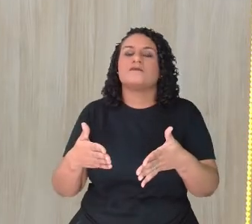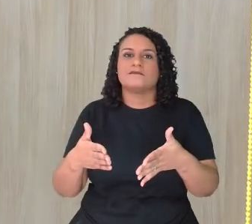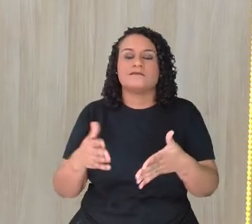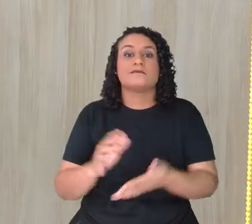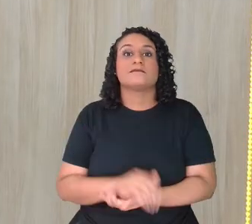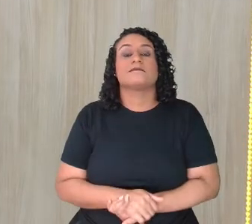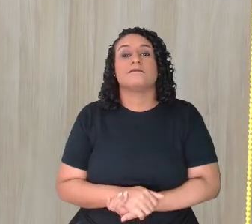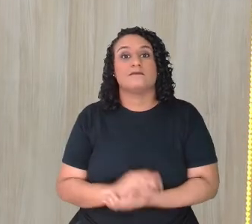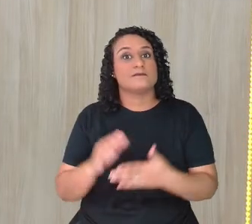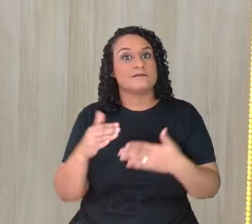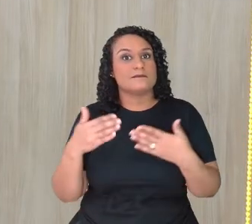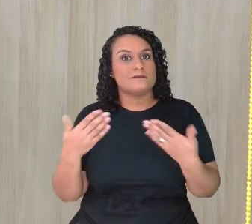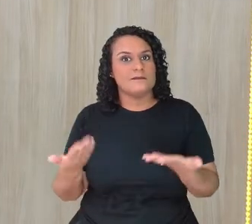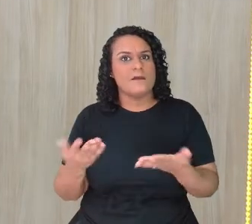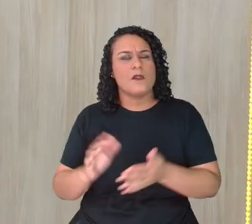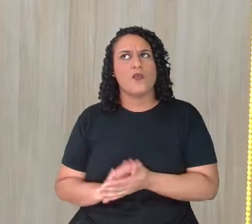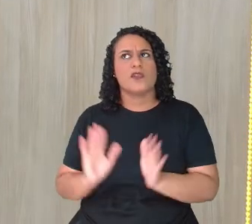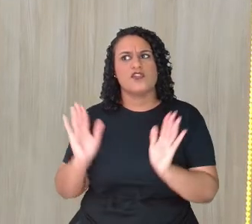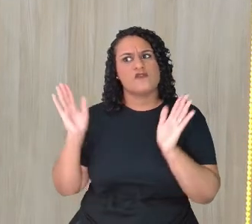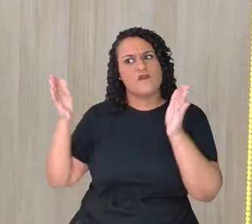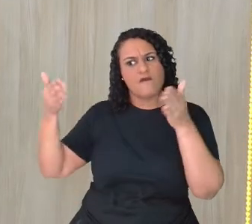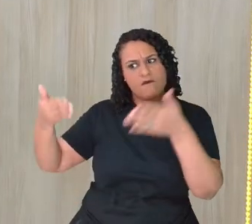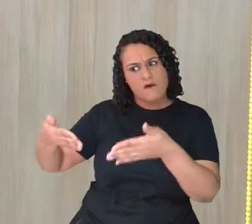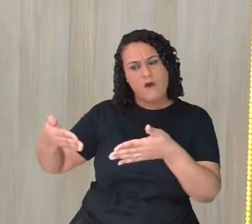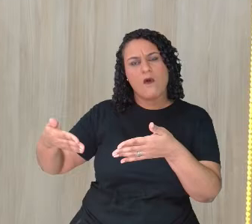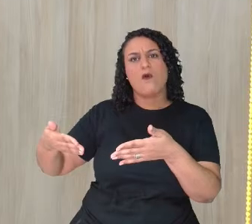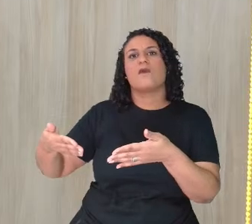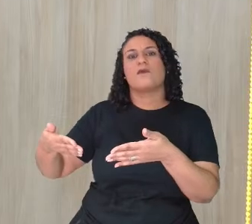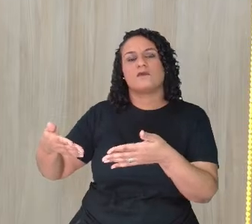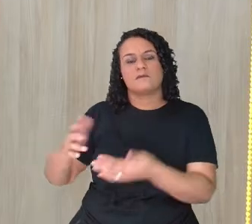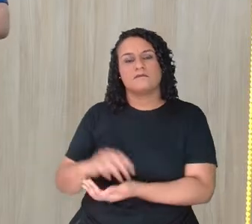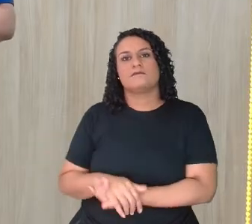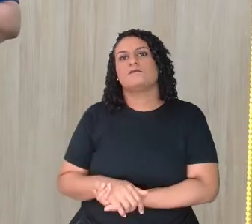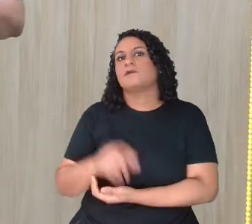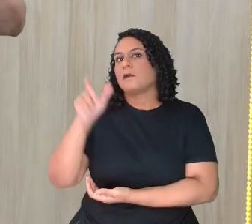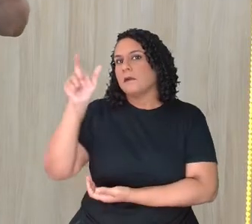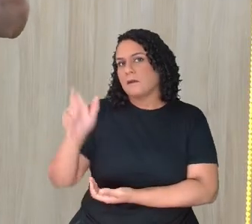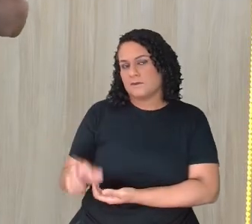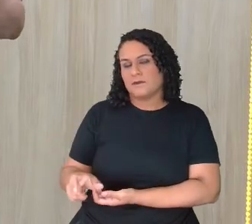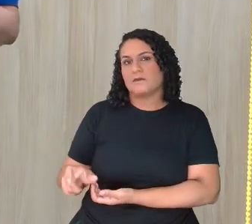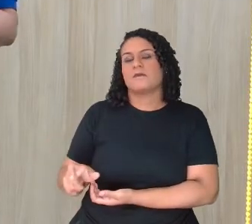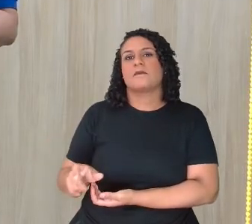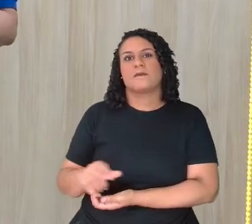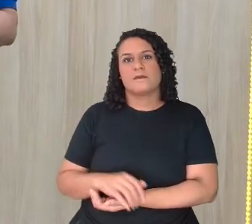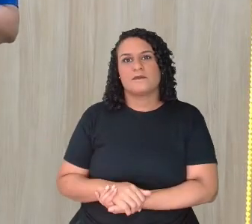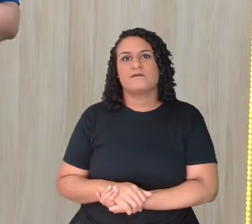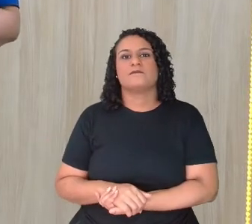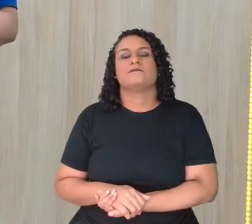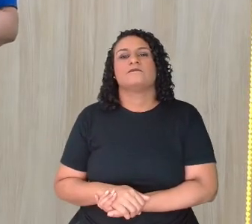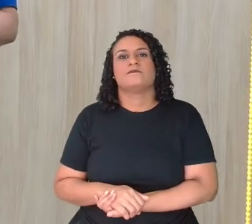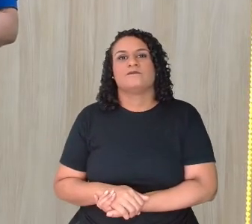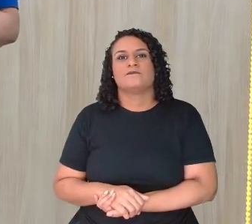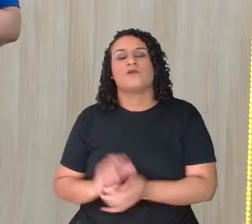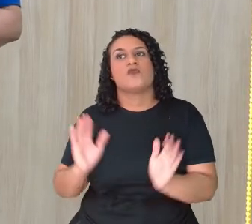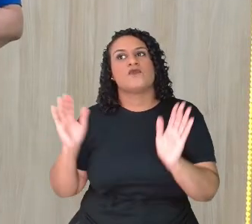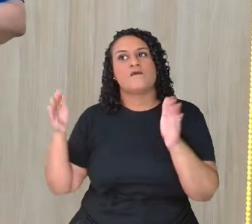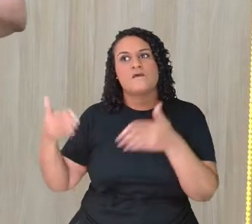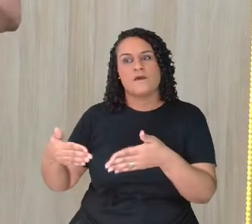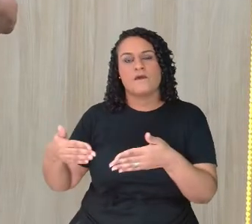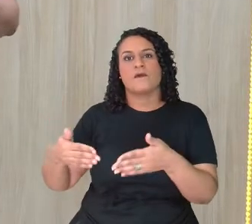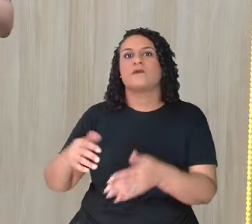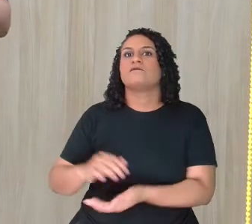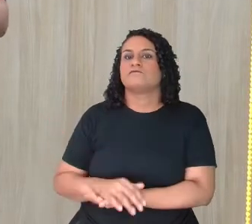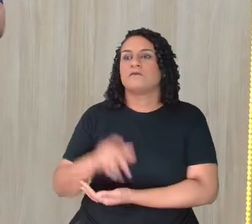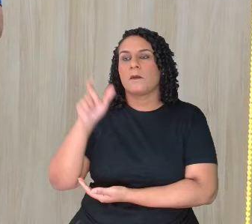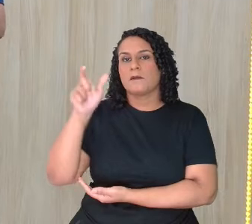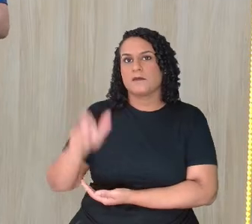referimos a alguém, não é, maior, não é, de grandeza maior do que somos e de tudo